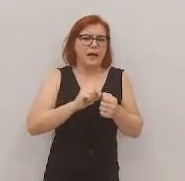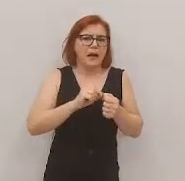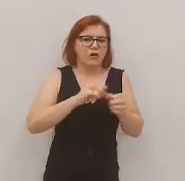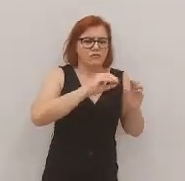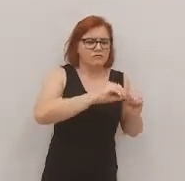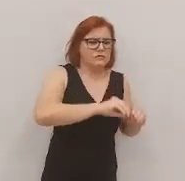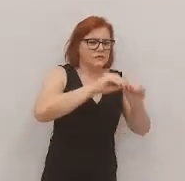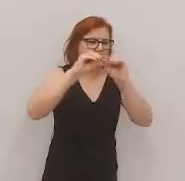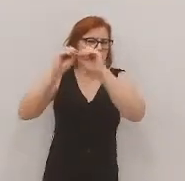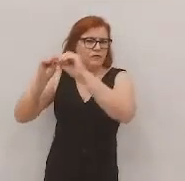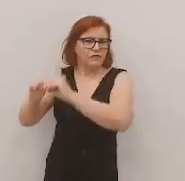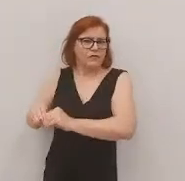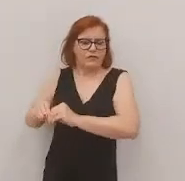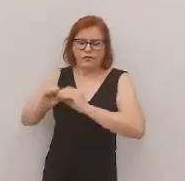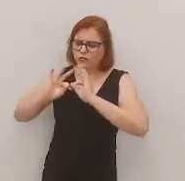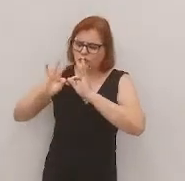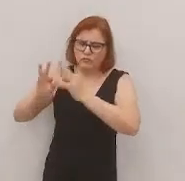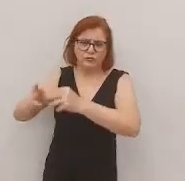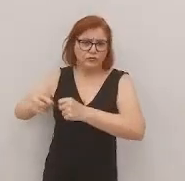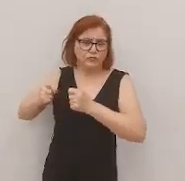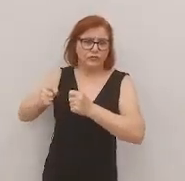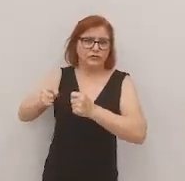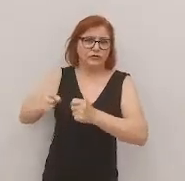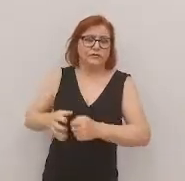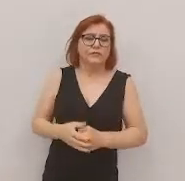removeu-o inteiramente,